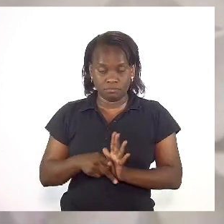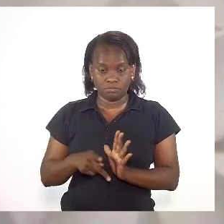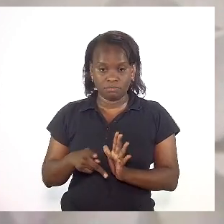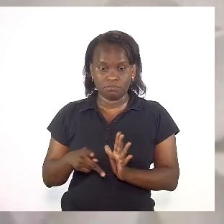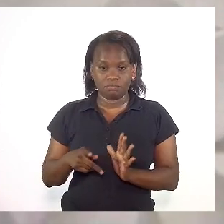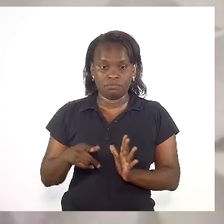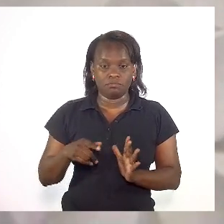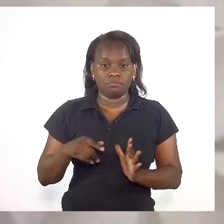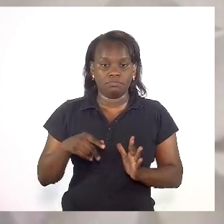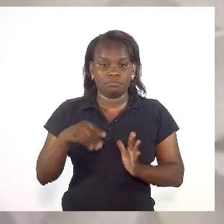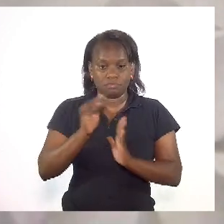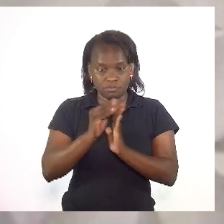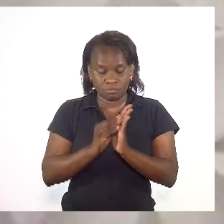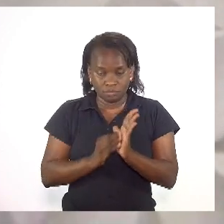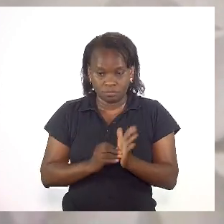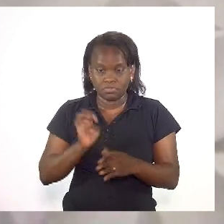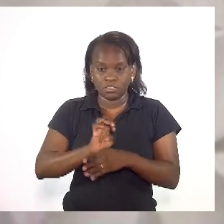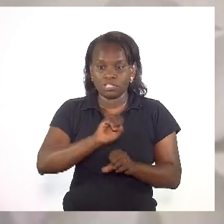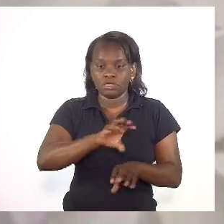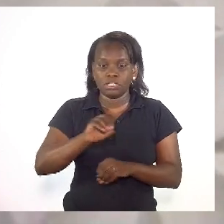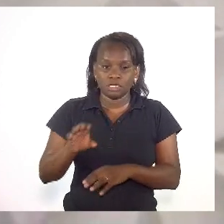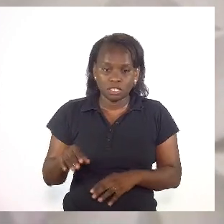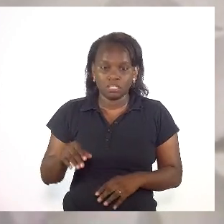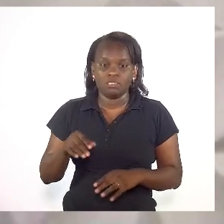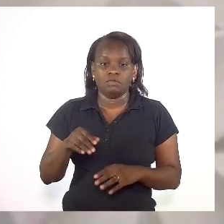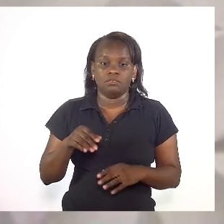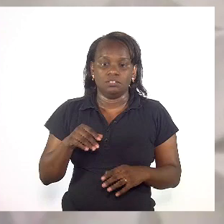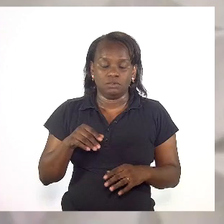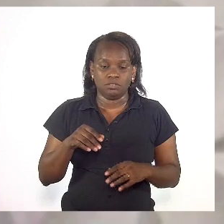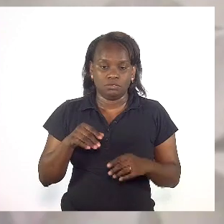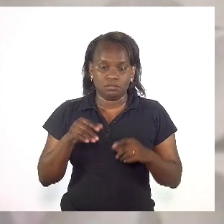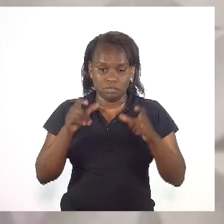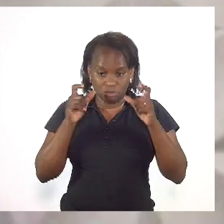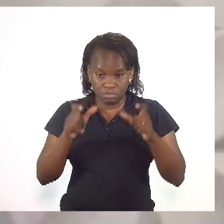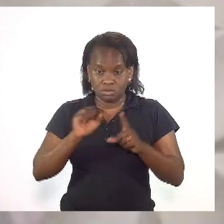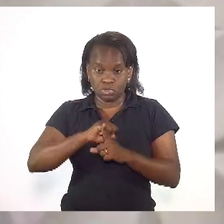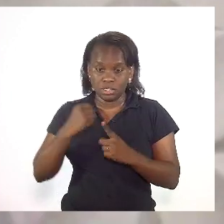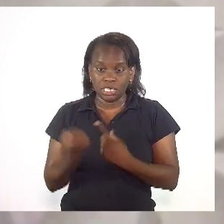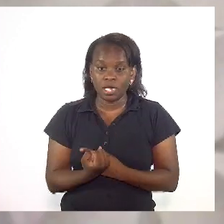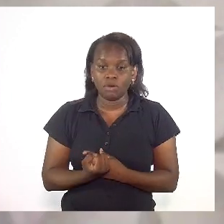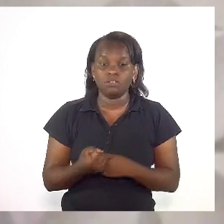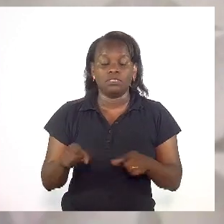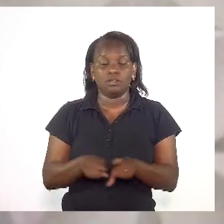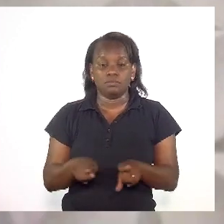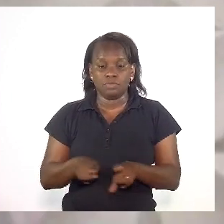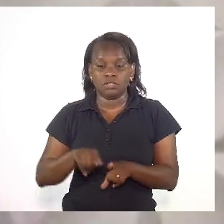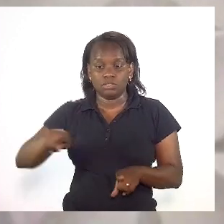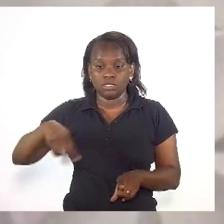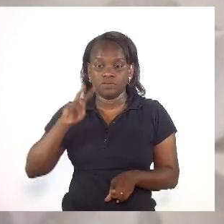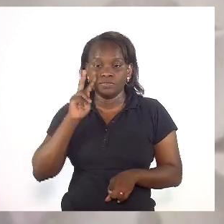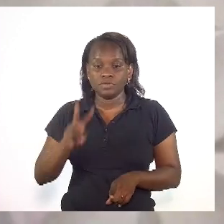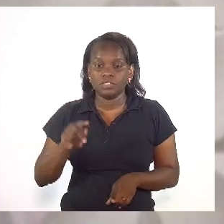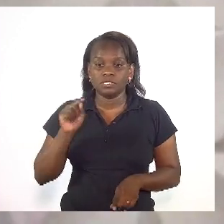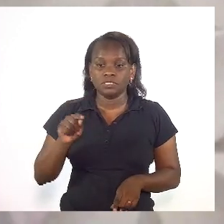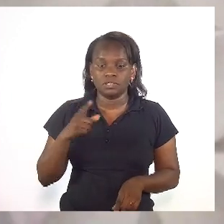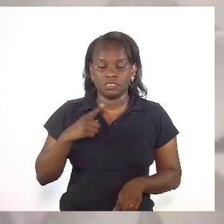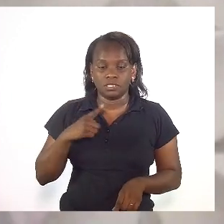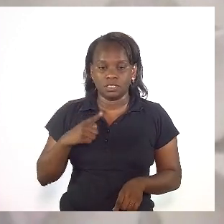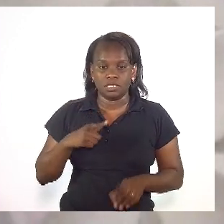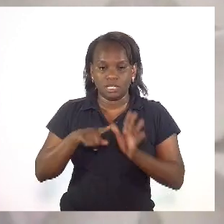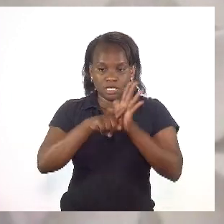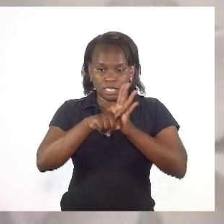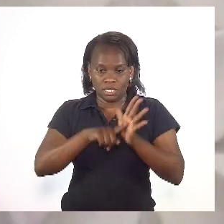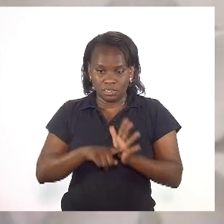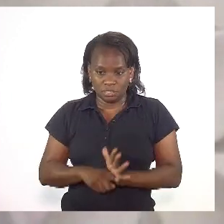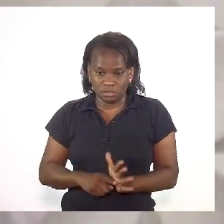Espécie Estadual de Habitação de Interesse Social, e o que nós assistimos aí na análise